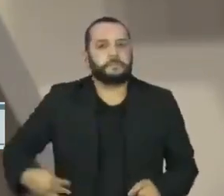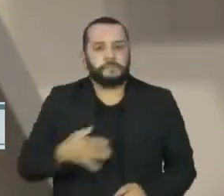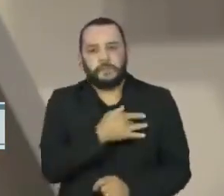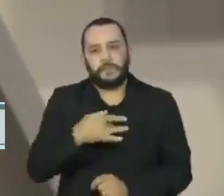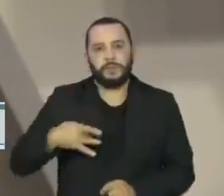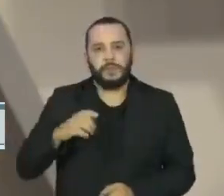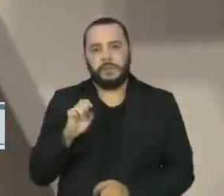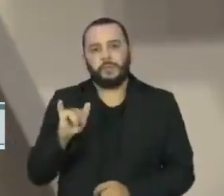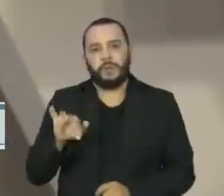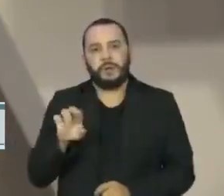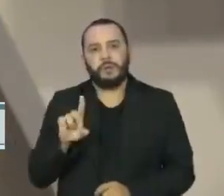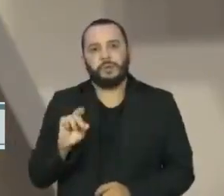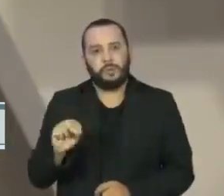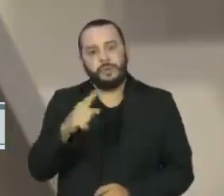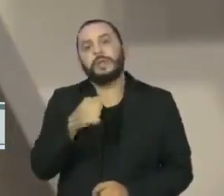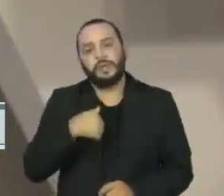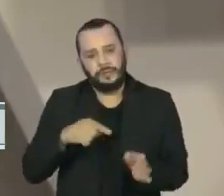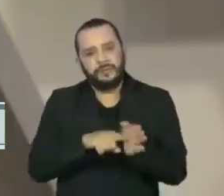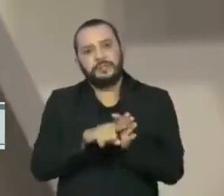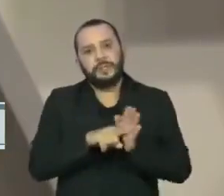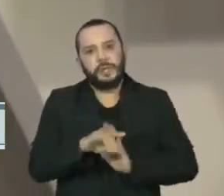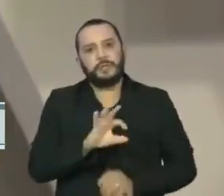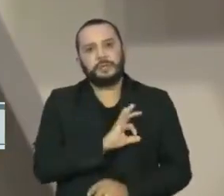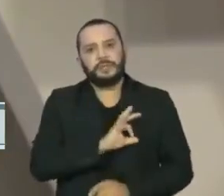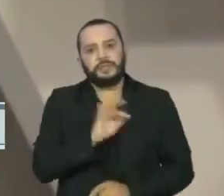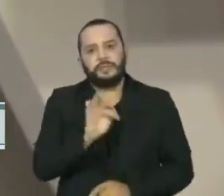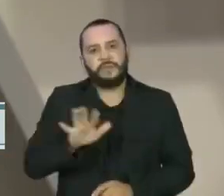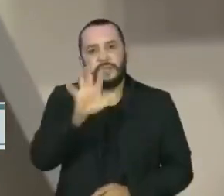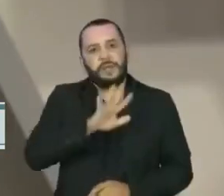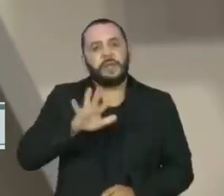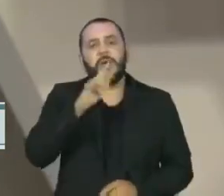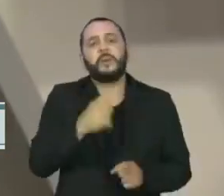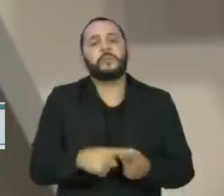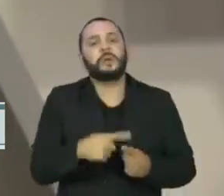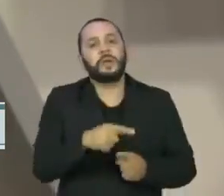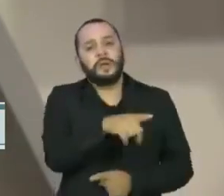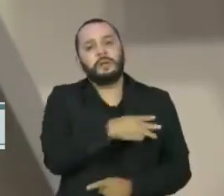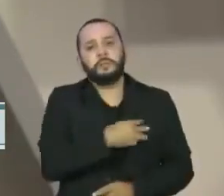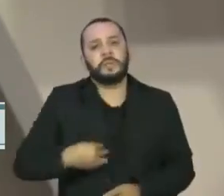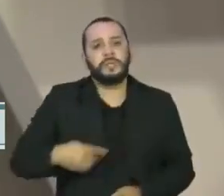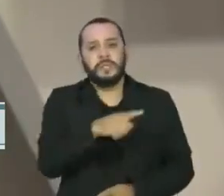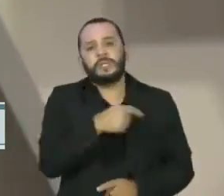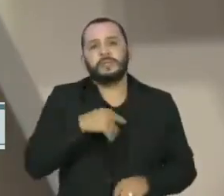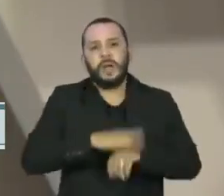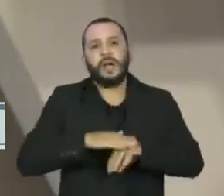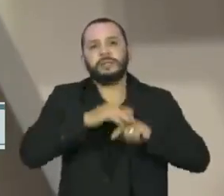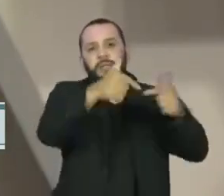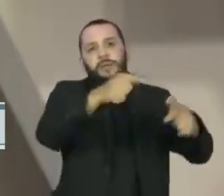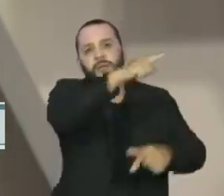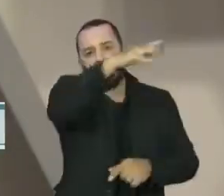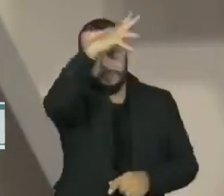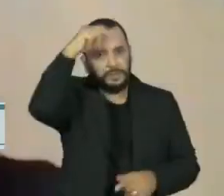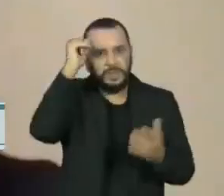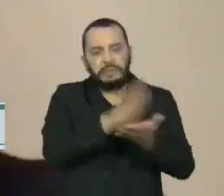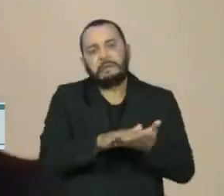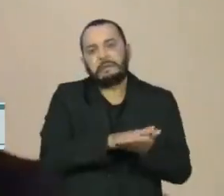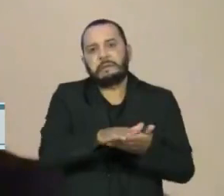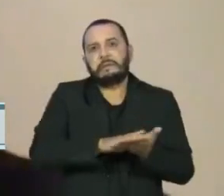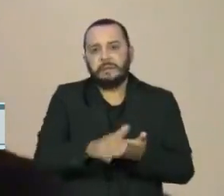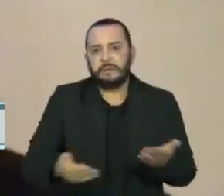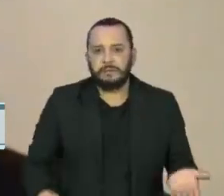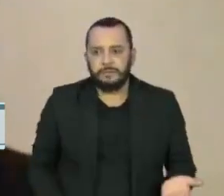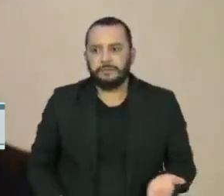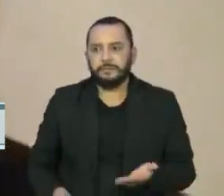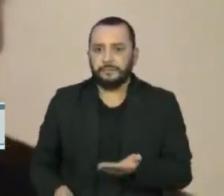alvo de inquérito na Polícia Federal o ministro está sendo investigado por suposta omissão na crise sanitária do Amazonas